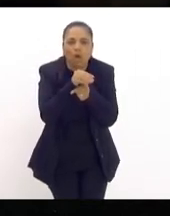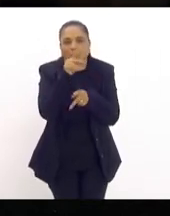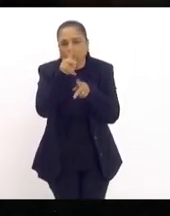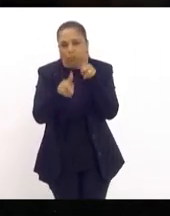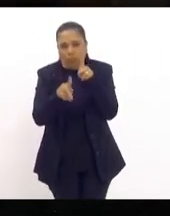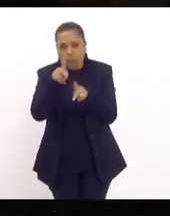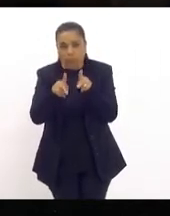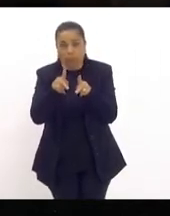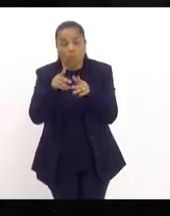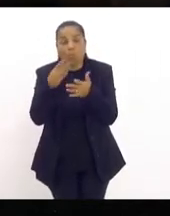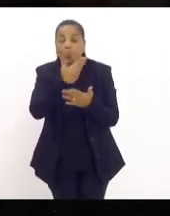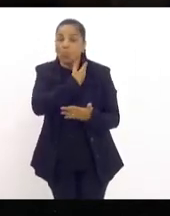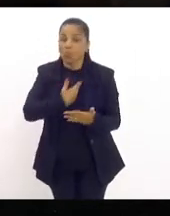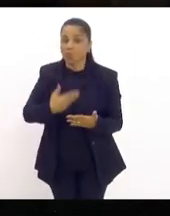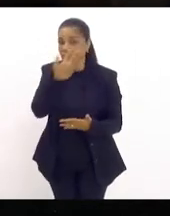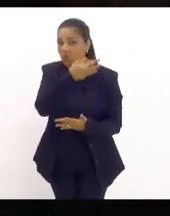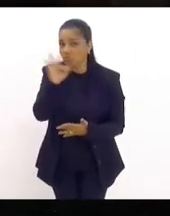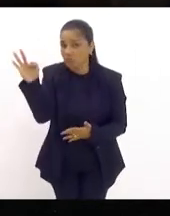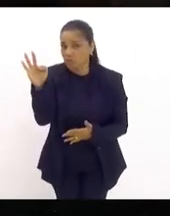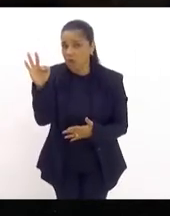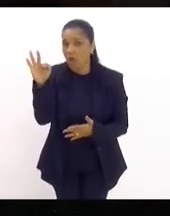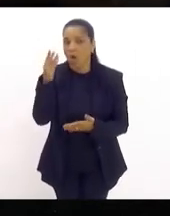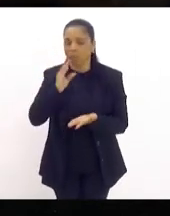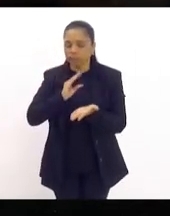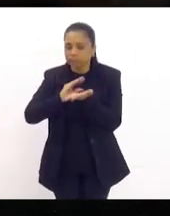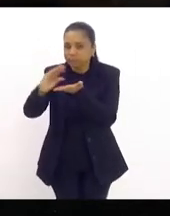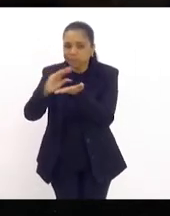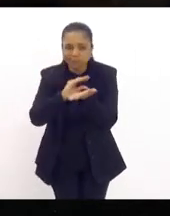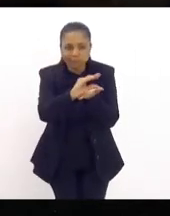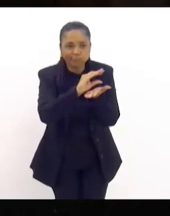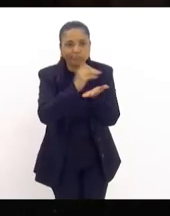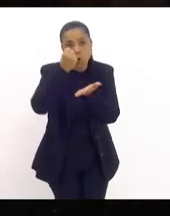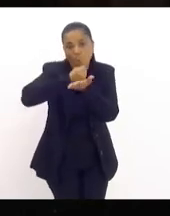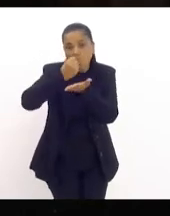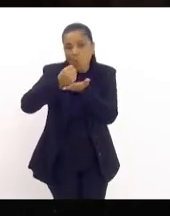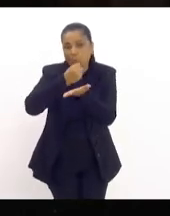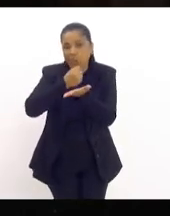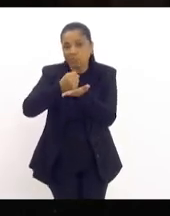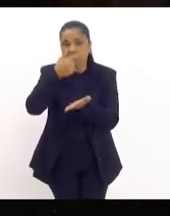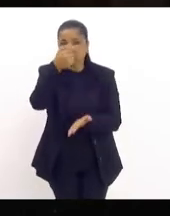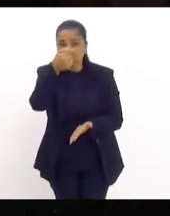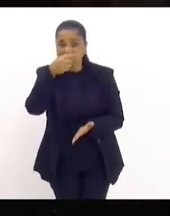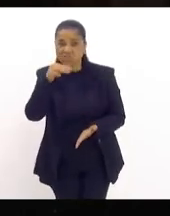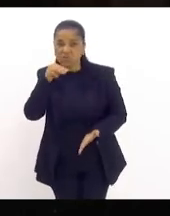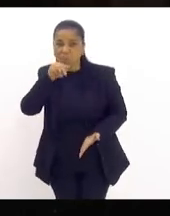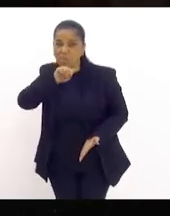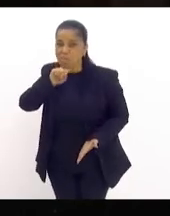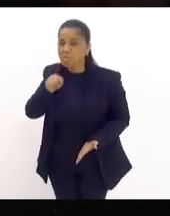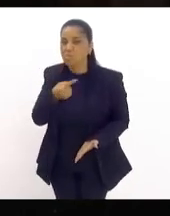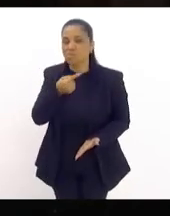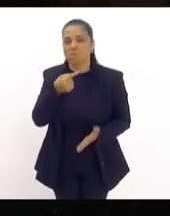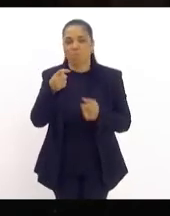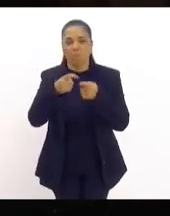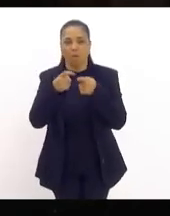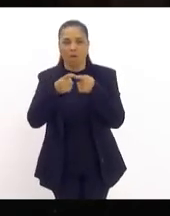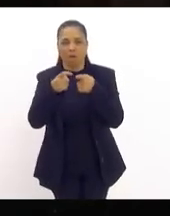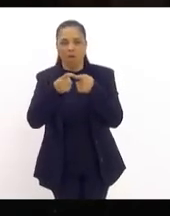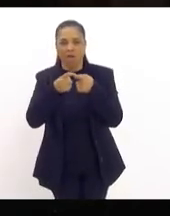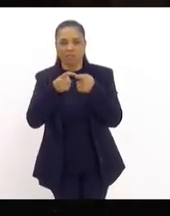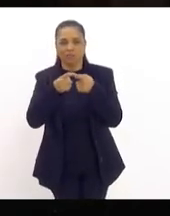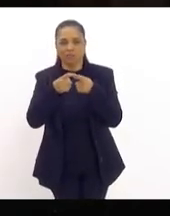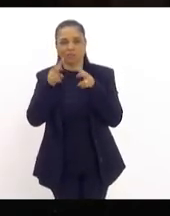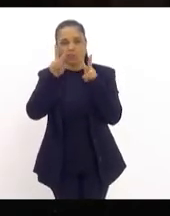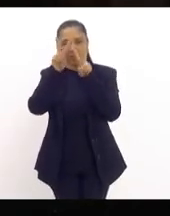federal está aportando recursos e contratando mais de 7 mil médicos nessa primeira etapa do novo Mais